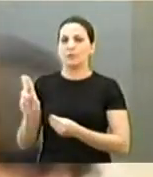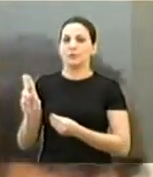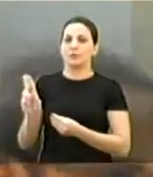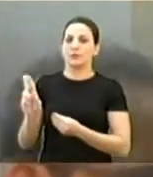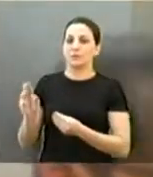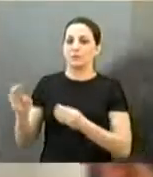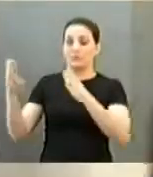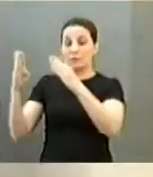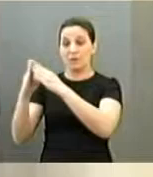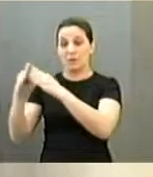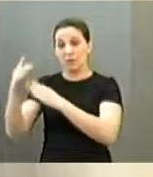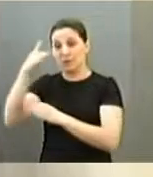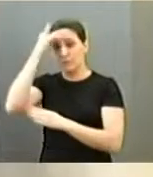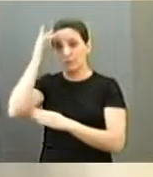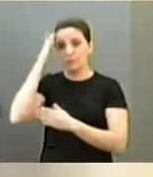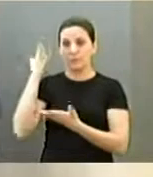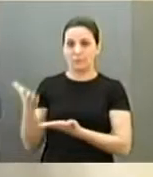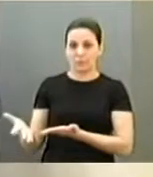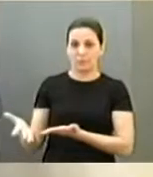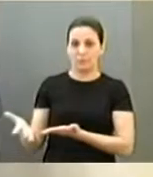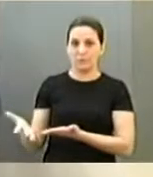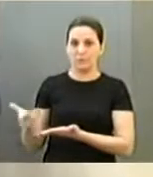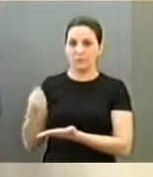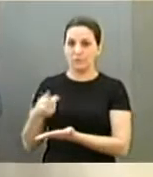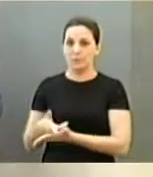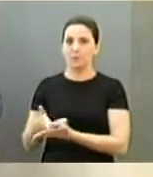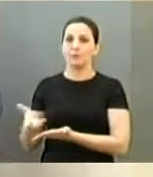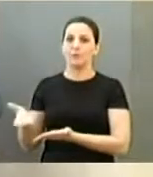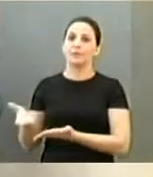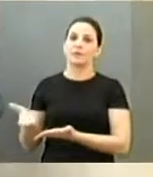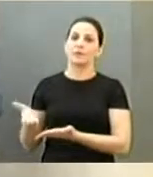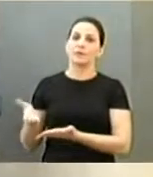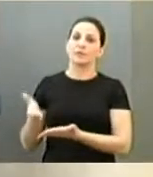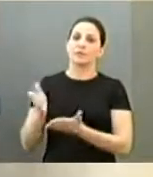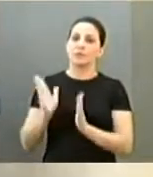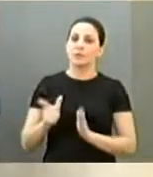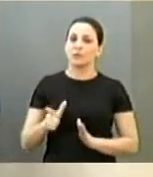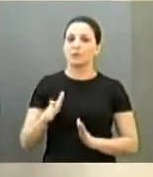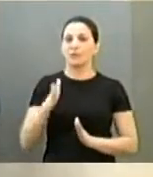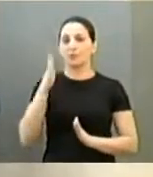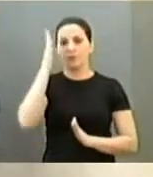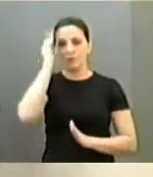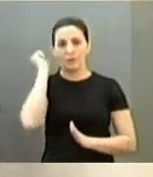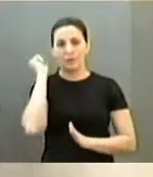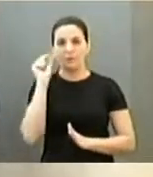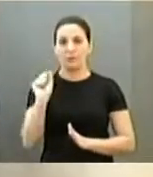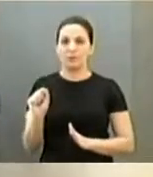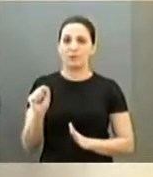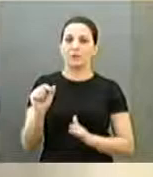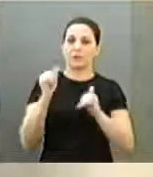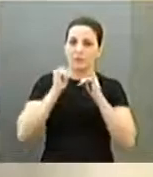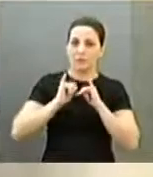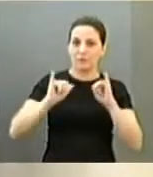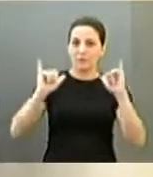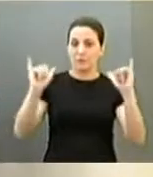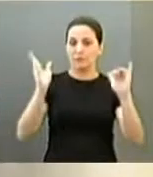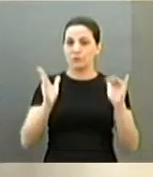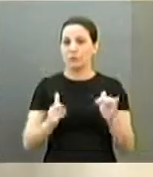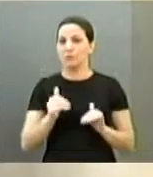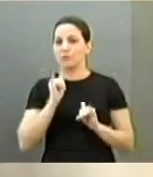suas residências. Nós sabemos, né, isso já foi divulgado pela imprensa, que o